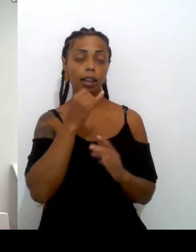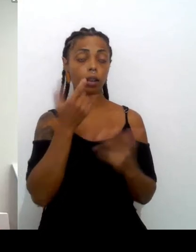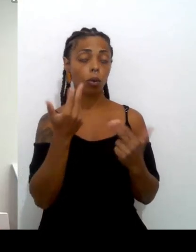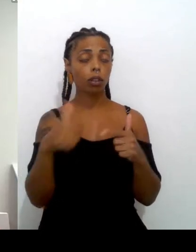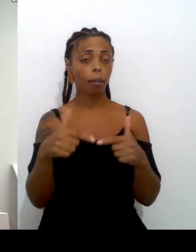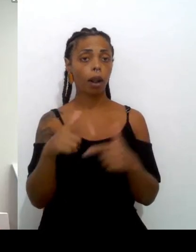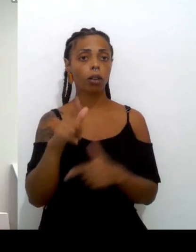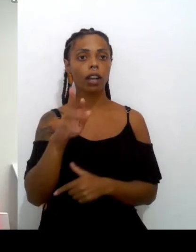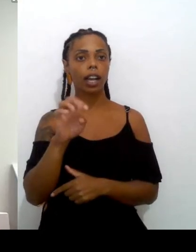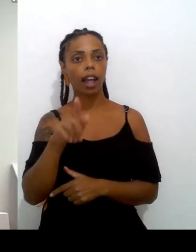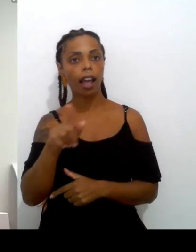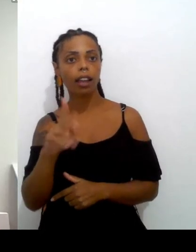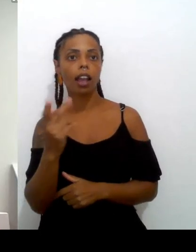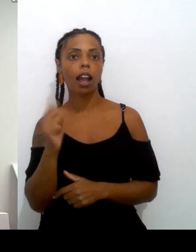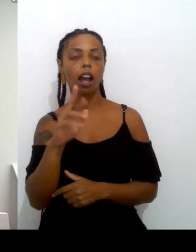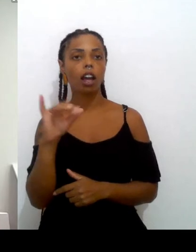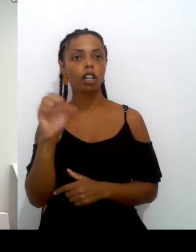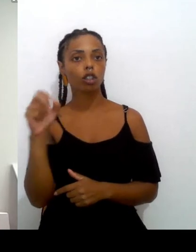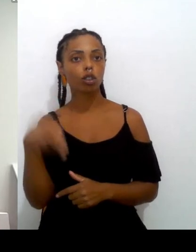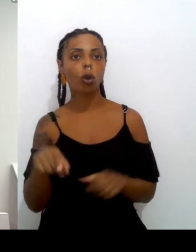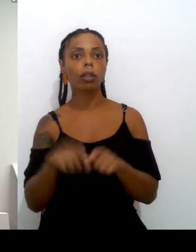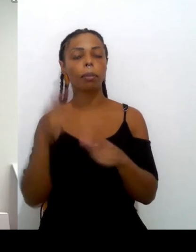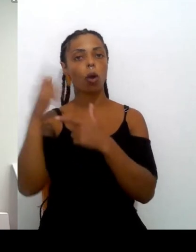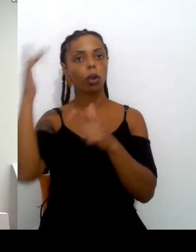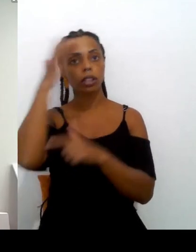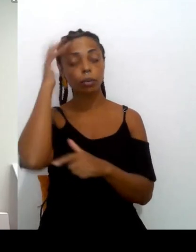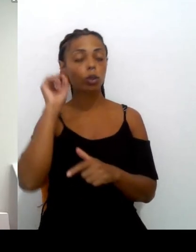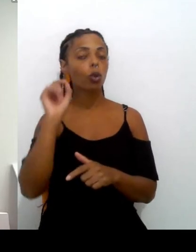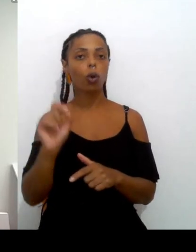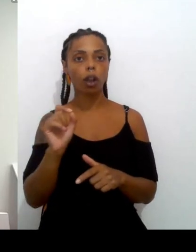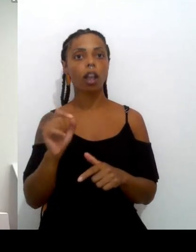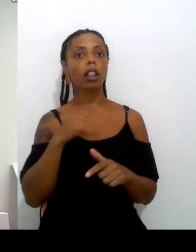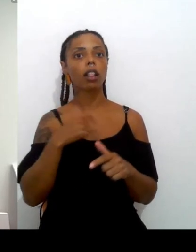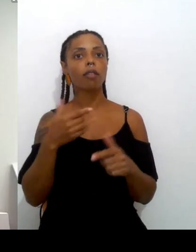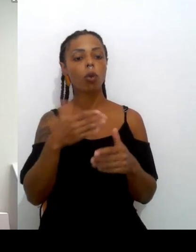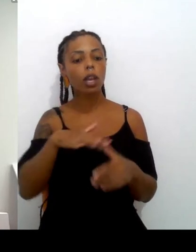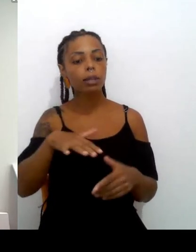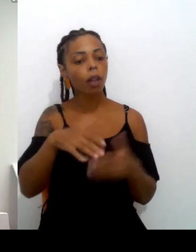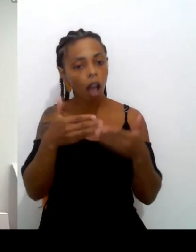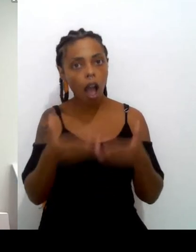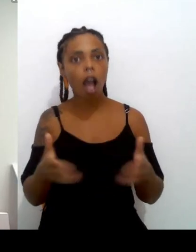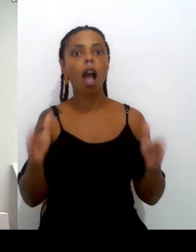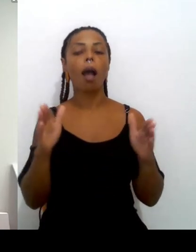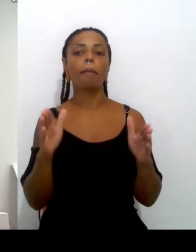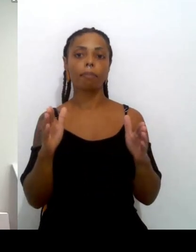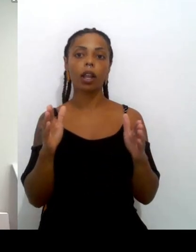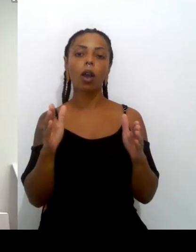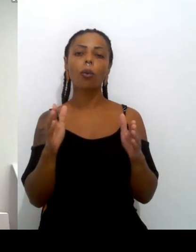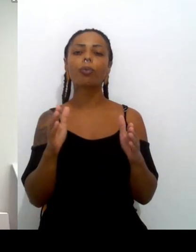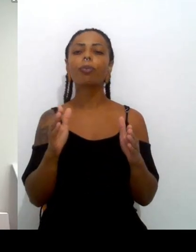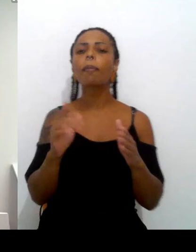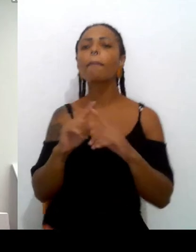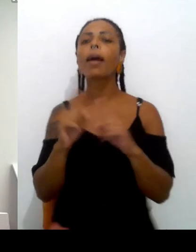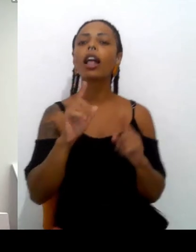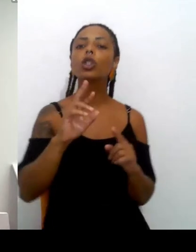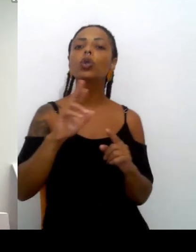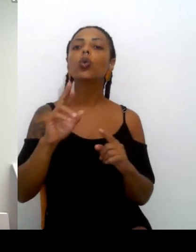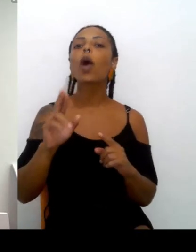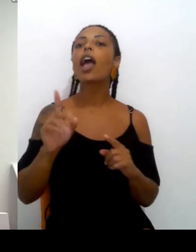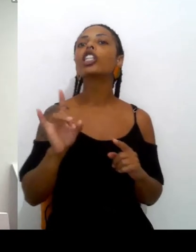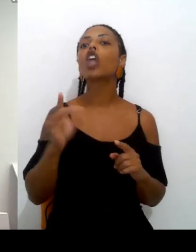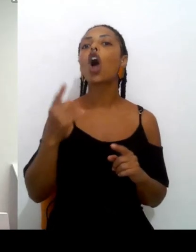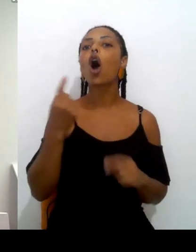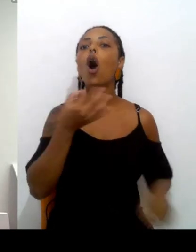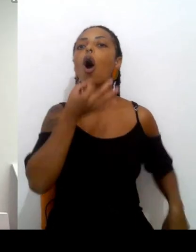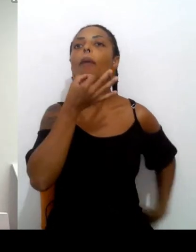e outros é que houve uma abertura de um espaço abertura do ponto de vista do Consenso não era só o que ele pensava não era só